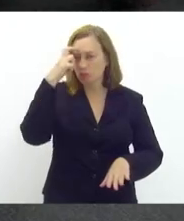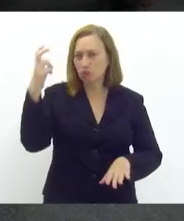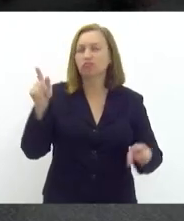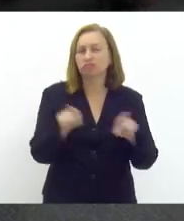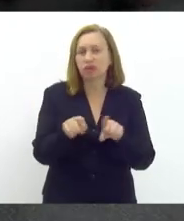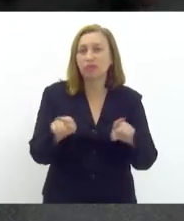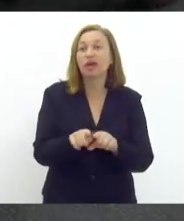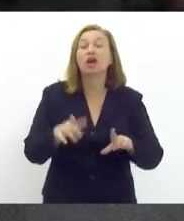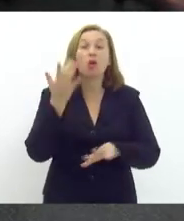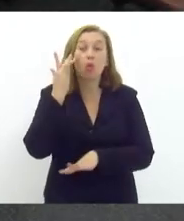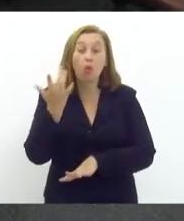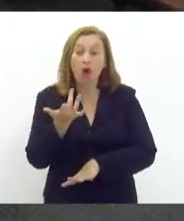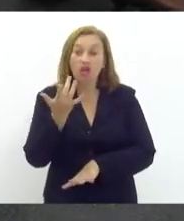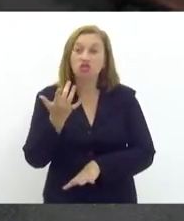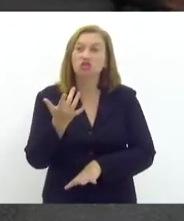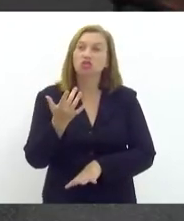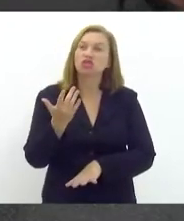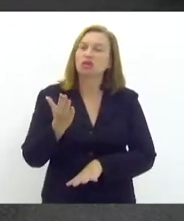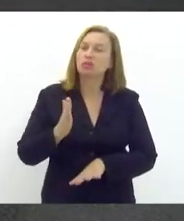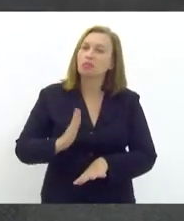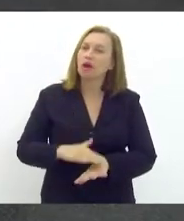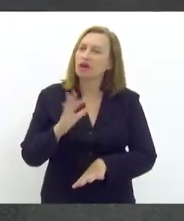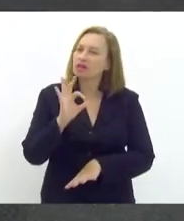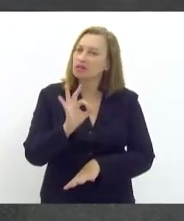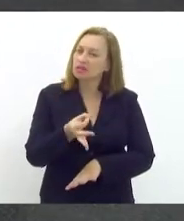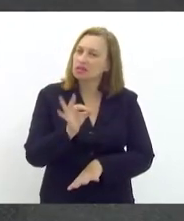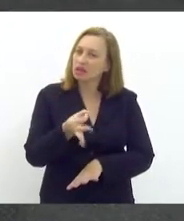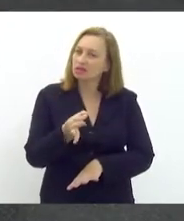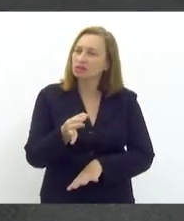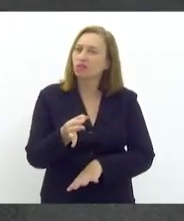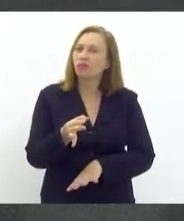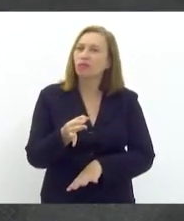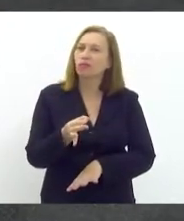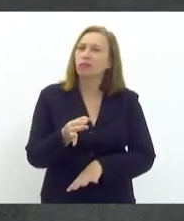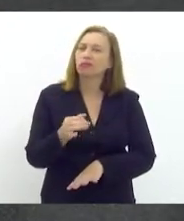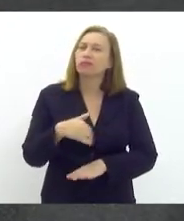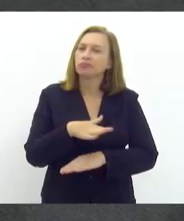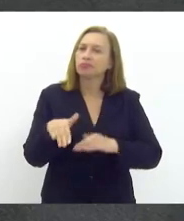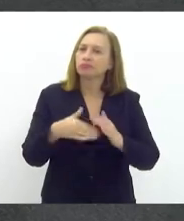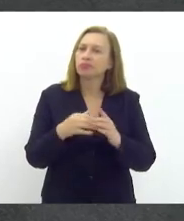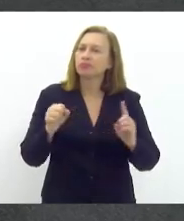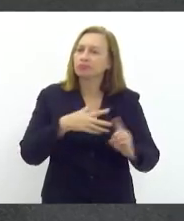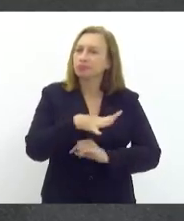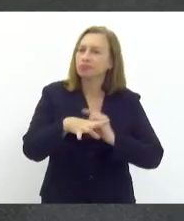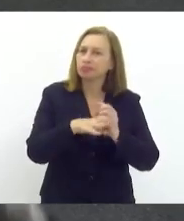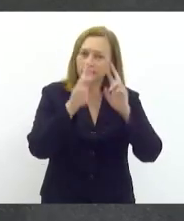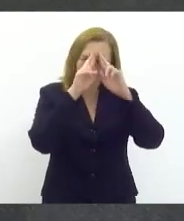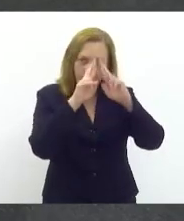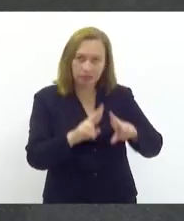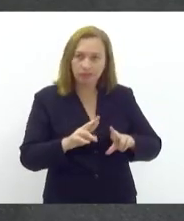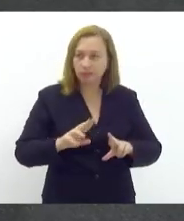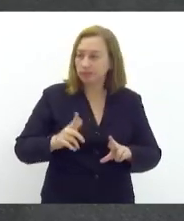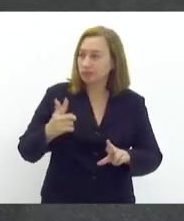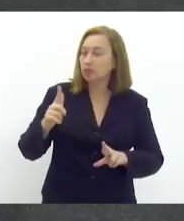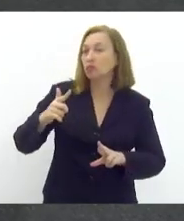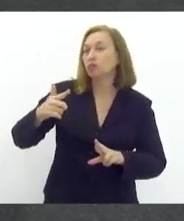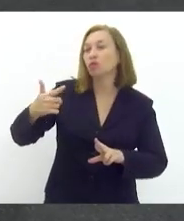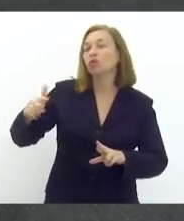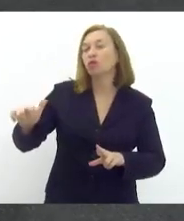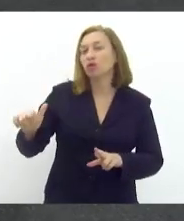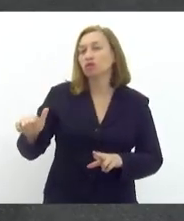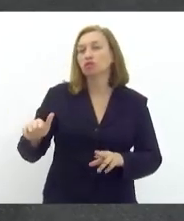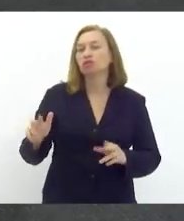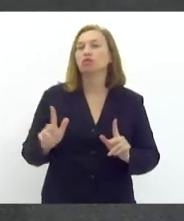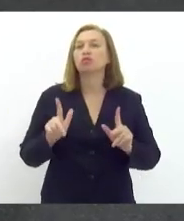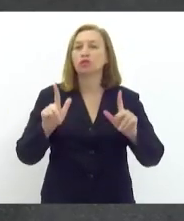e eu acho que tá mais do que em tempo de que toda a sociedade Respeite o outro como irmão né